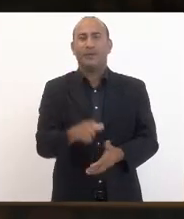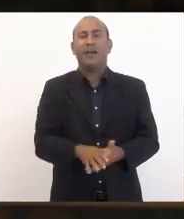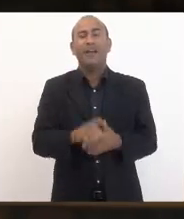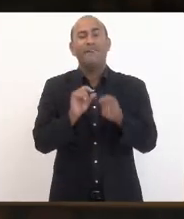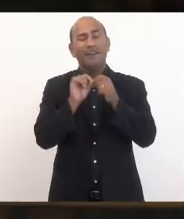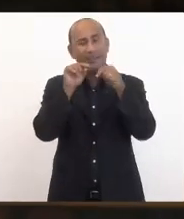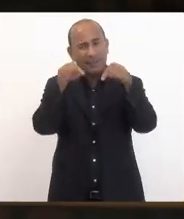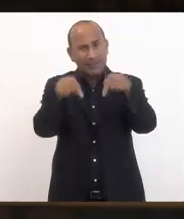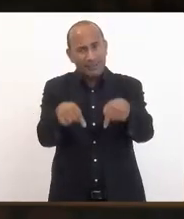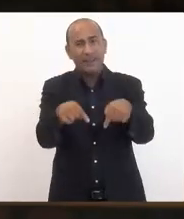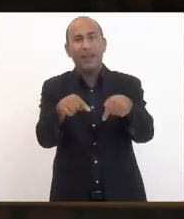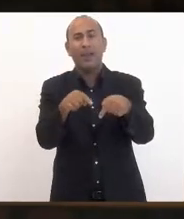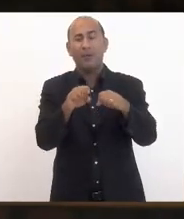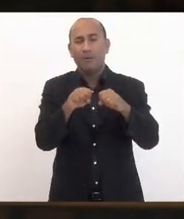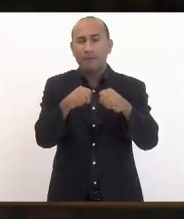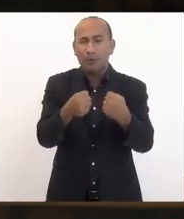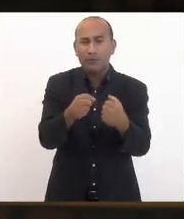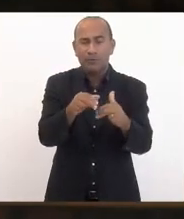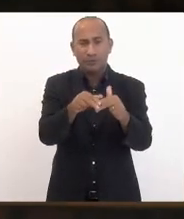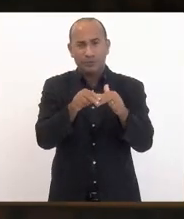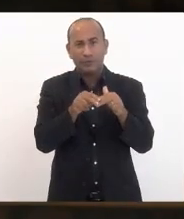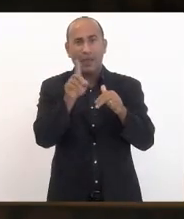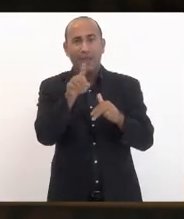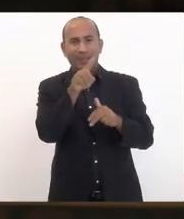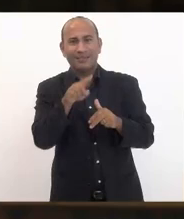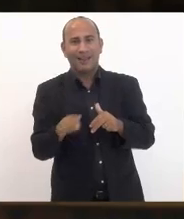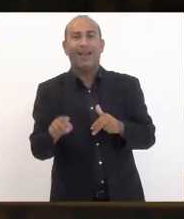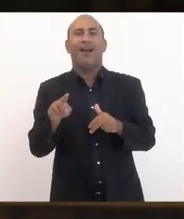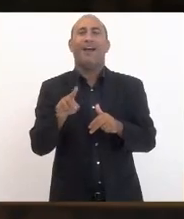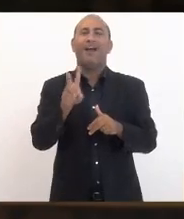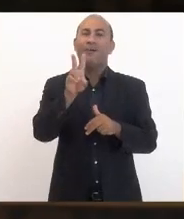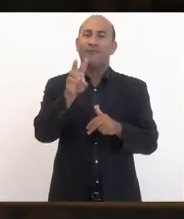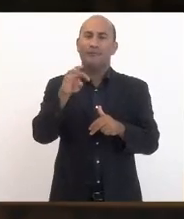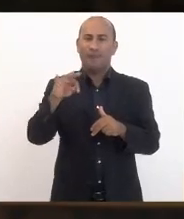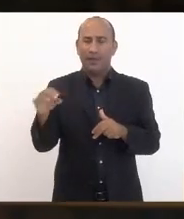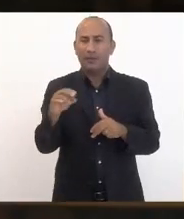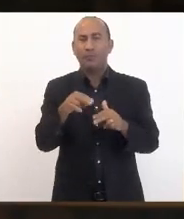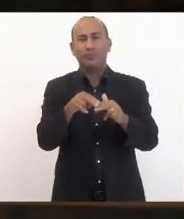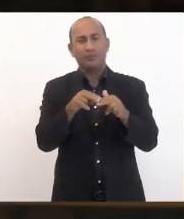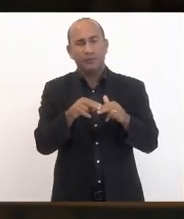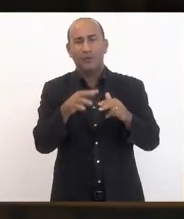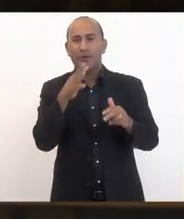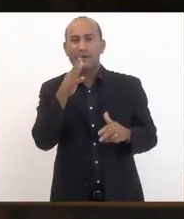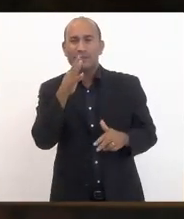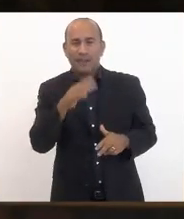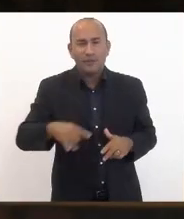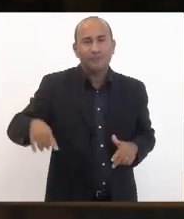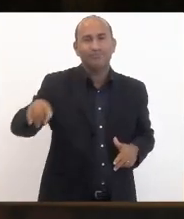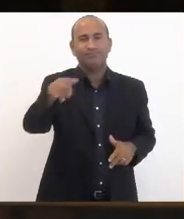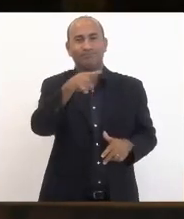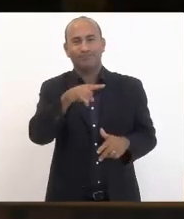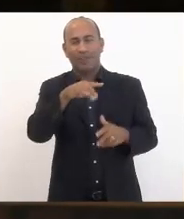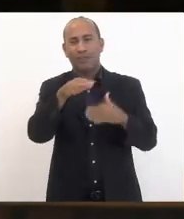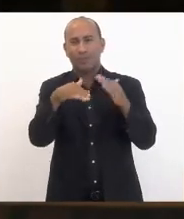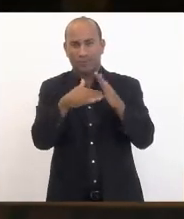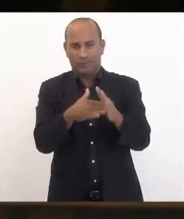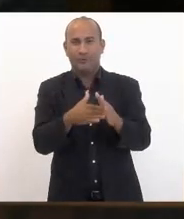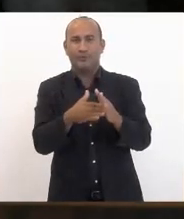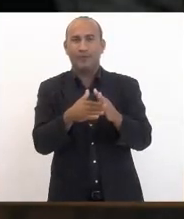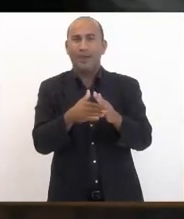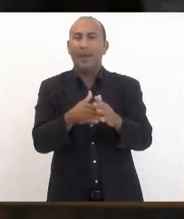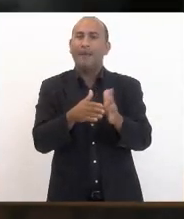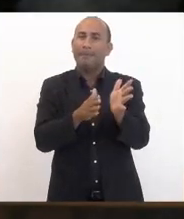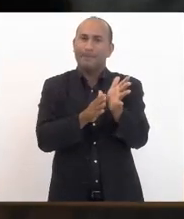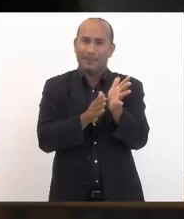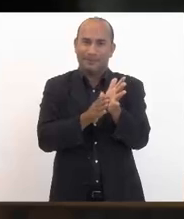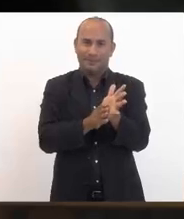uma força-tarefa para derrubar esse veto, para garantir o reconhecimento de todas e todos. Parabéns e sejam